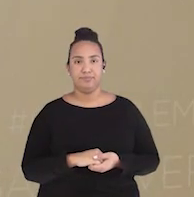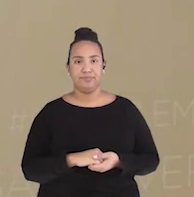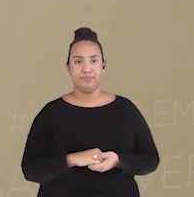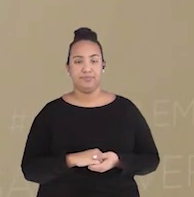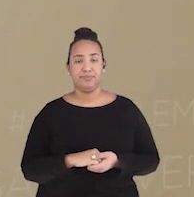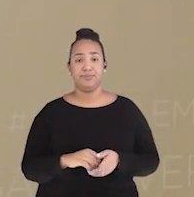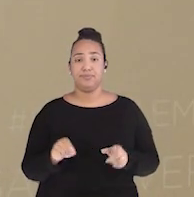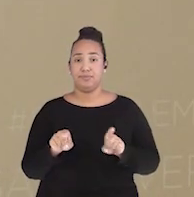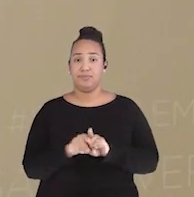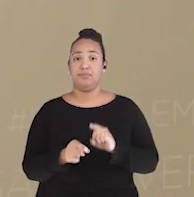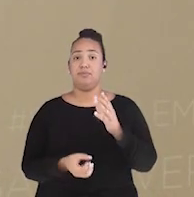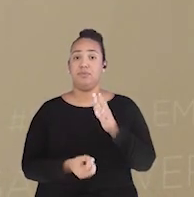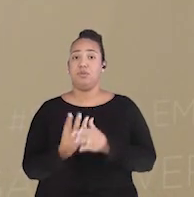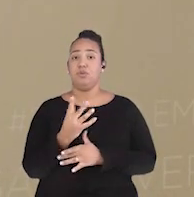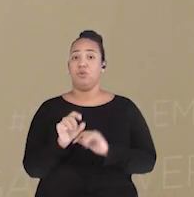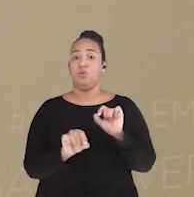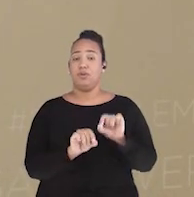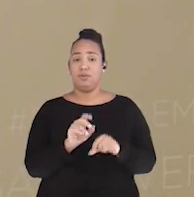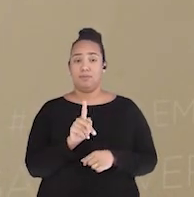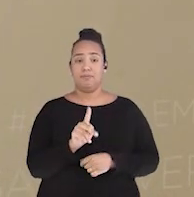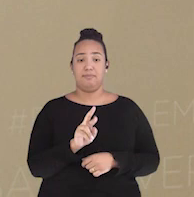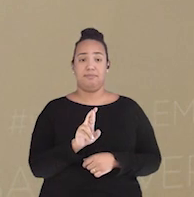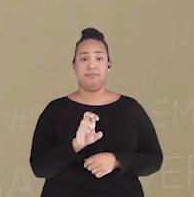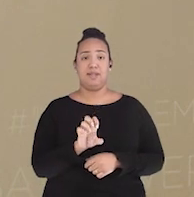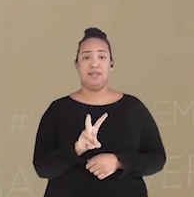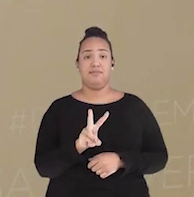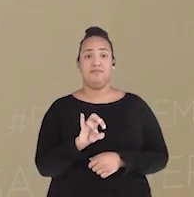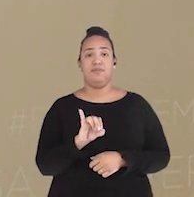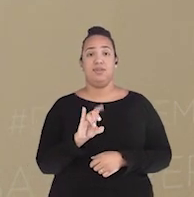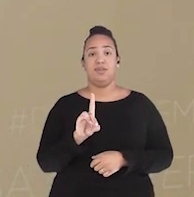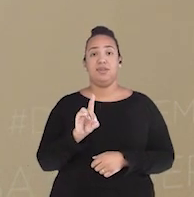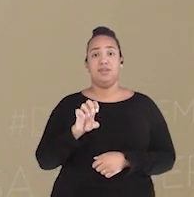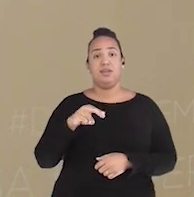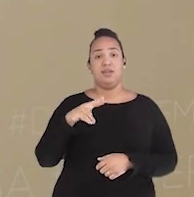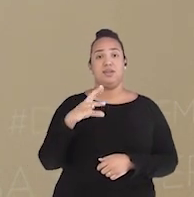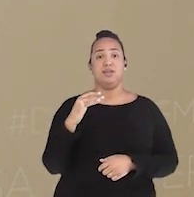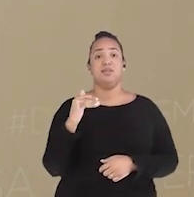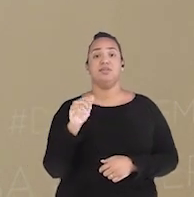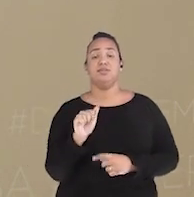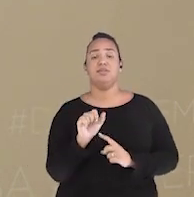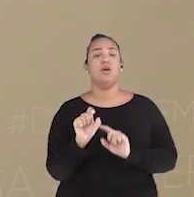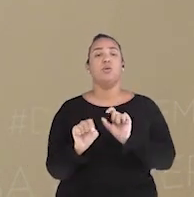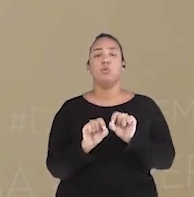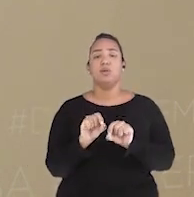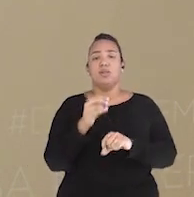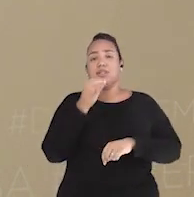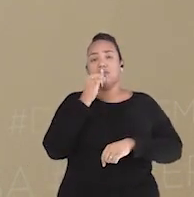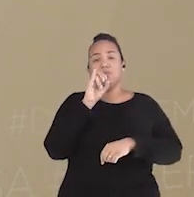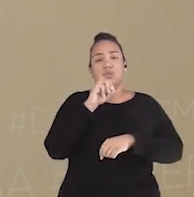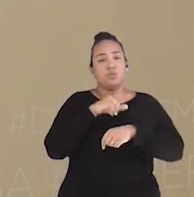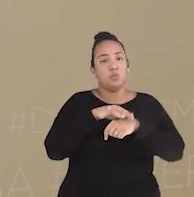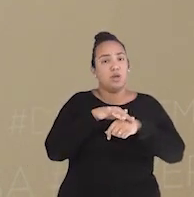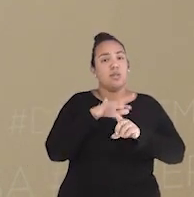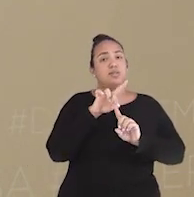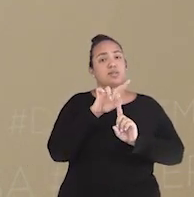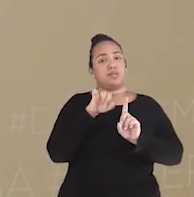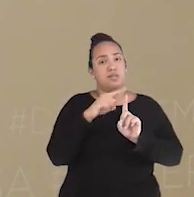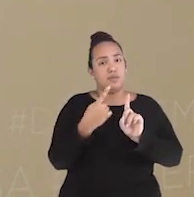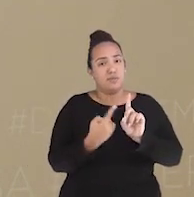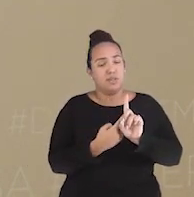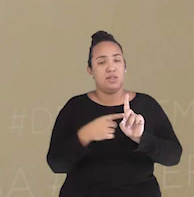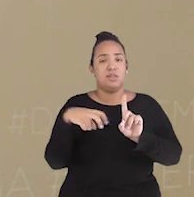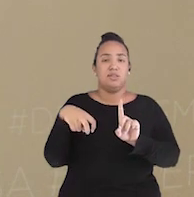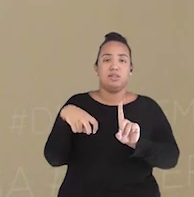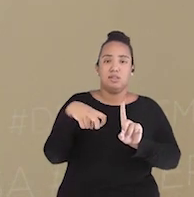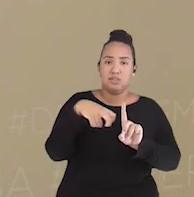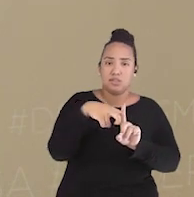da Previdência Social oferece seguro para os trabalhadores em caso de doença, invalidez, maternidade, morte, acidente de